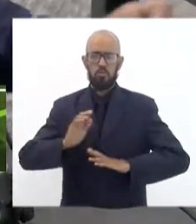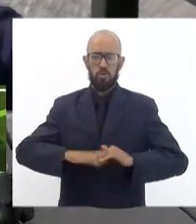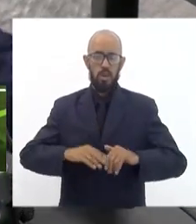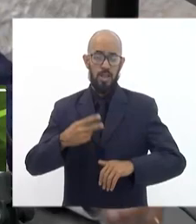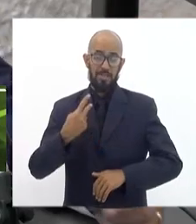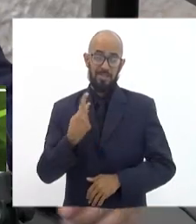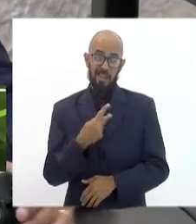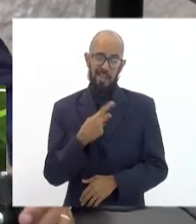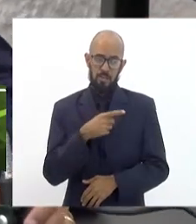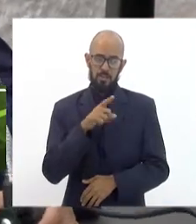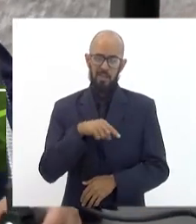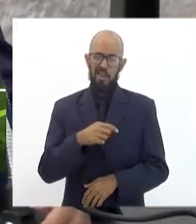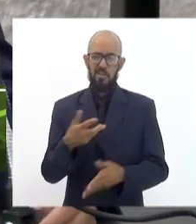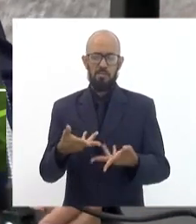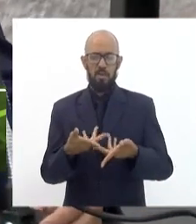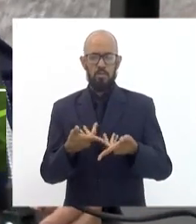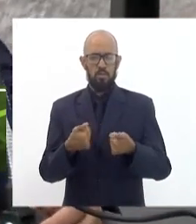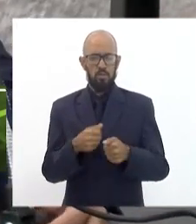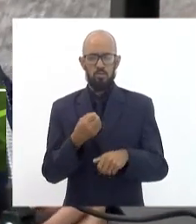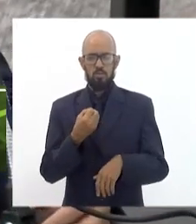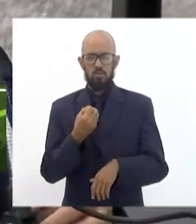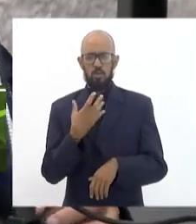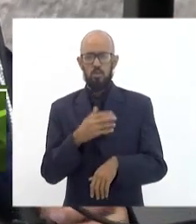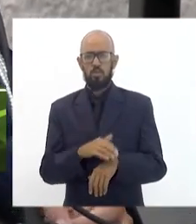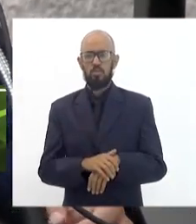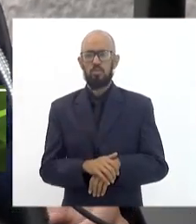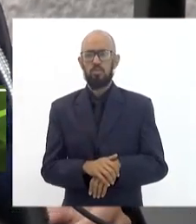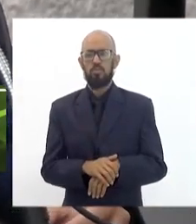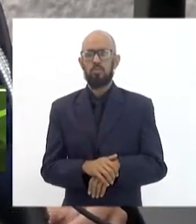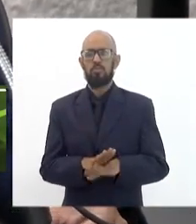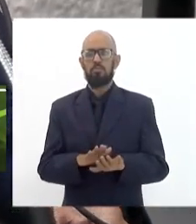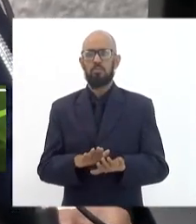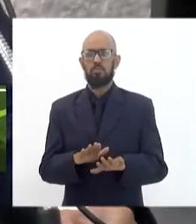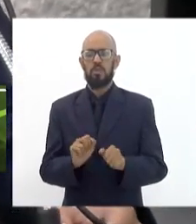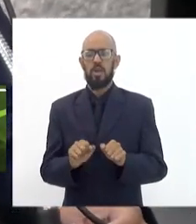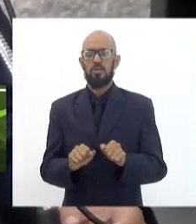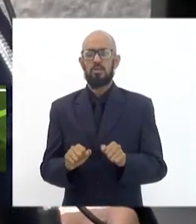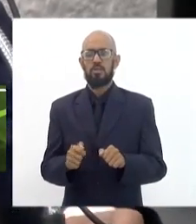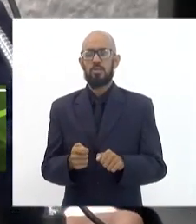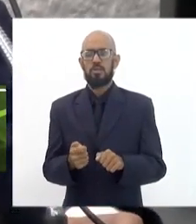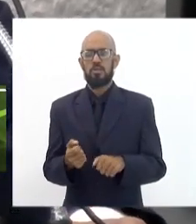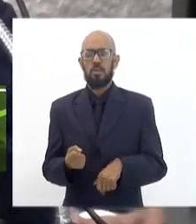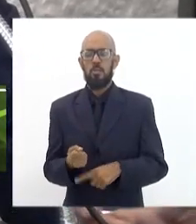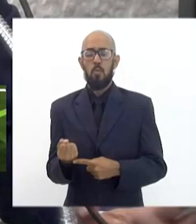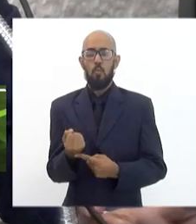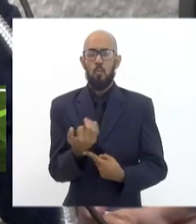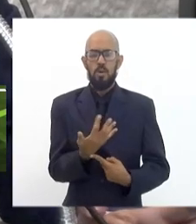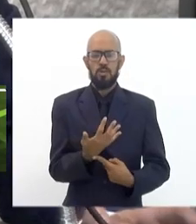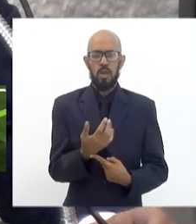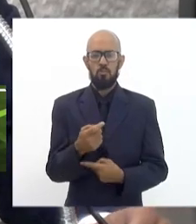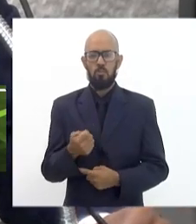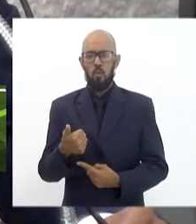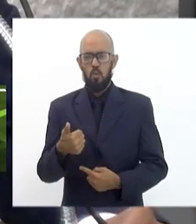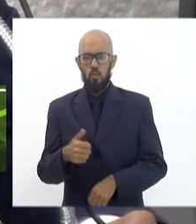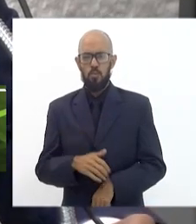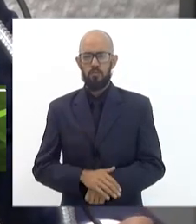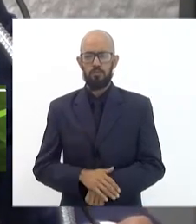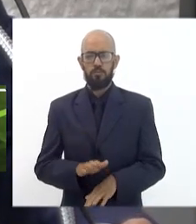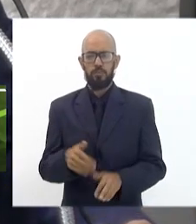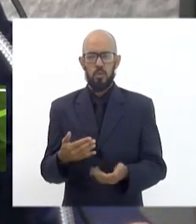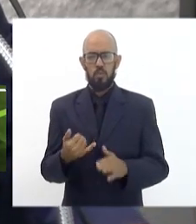lá são boas profissionais além de excelentes profissionais mas um número muito reduzido Tom Instituto de